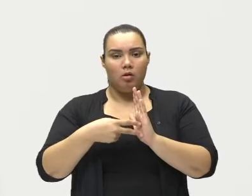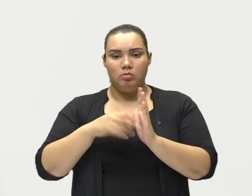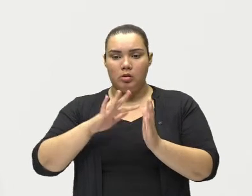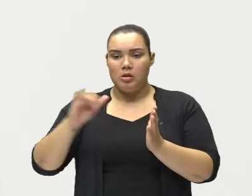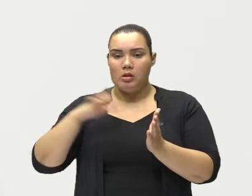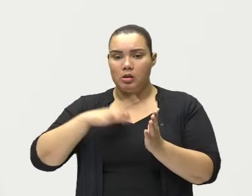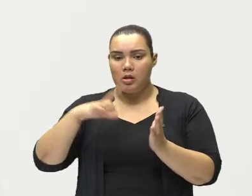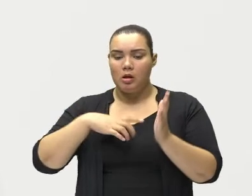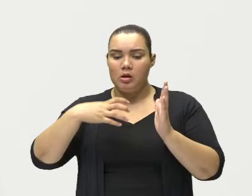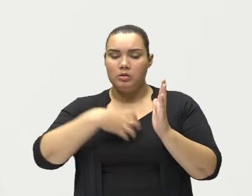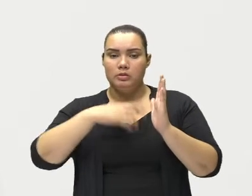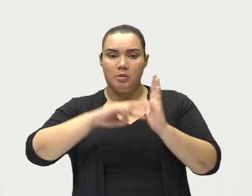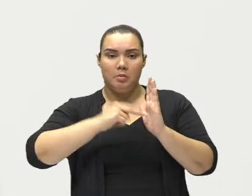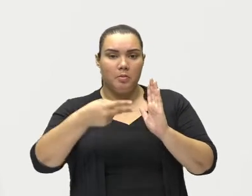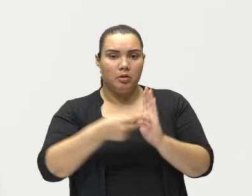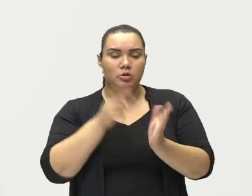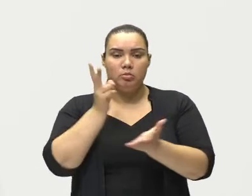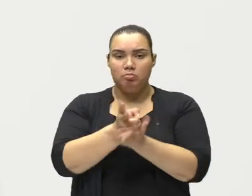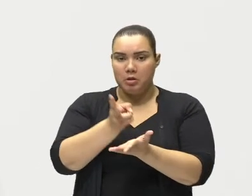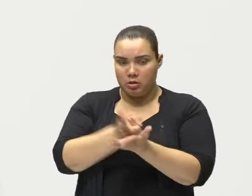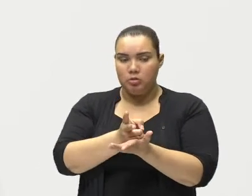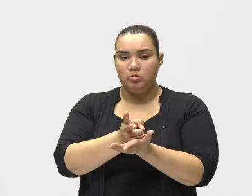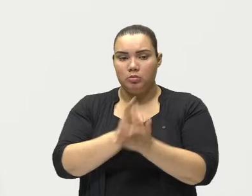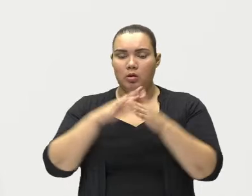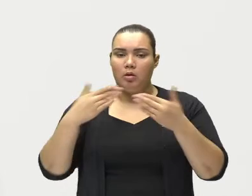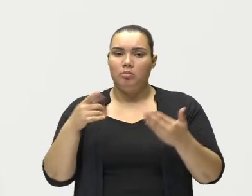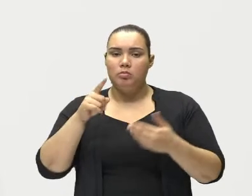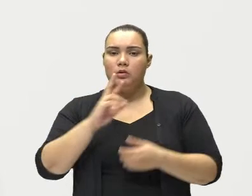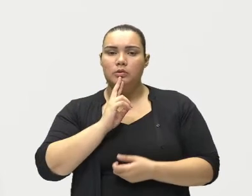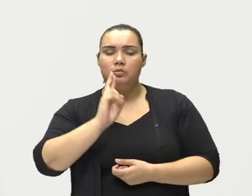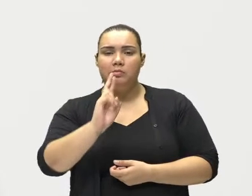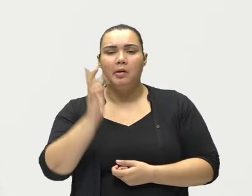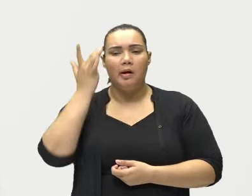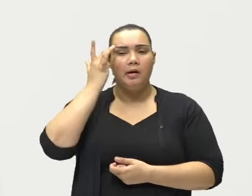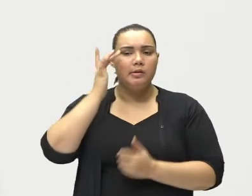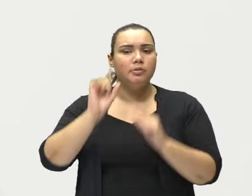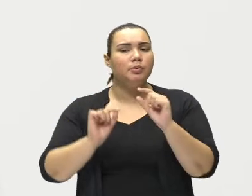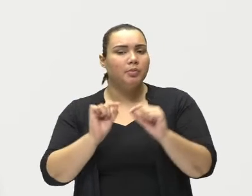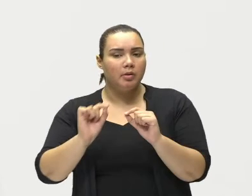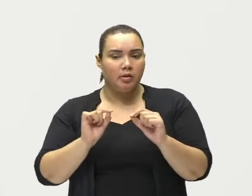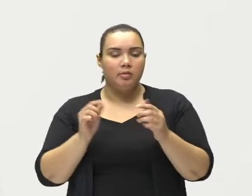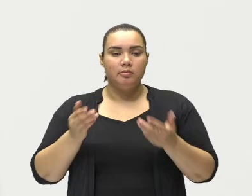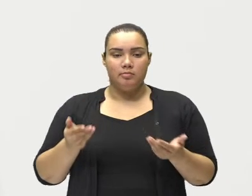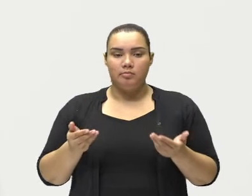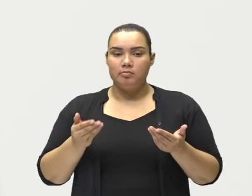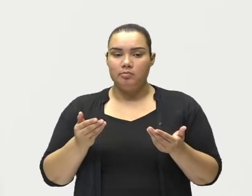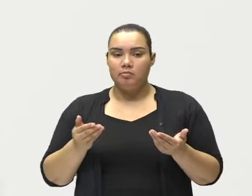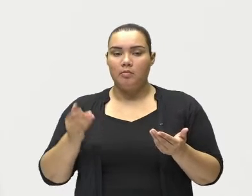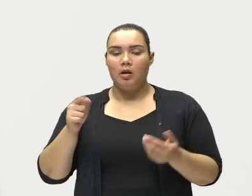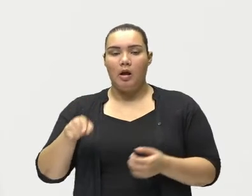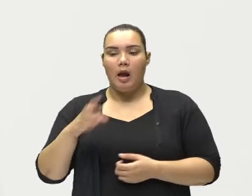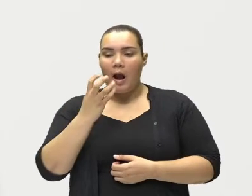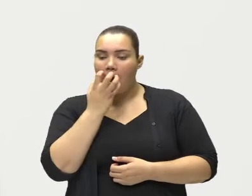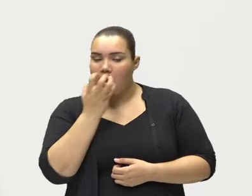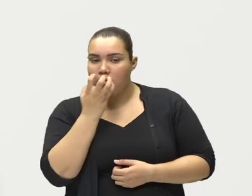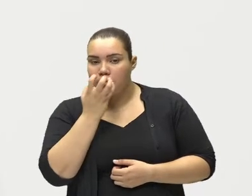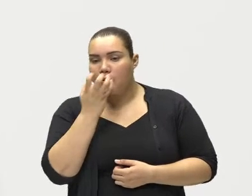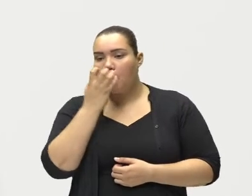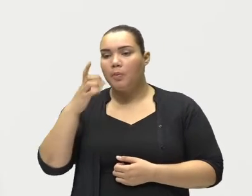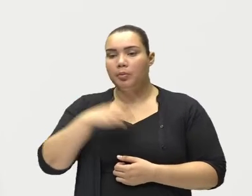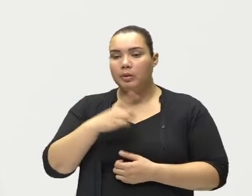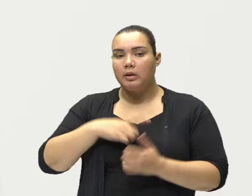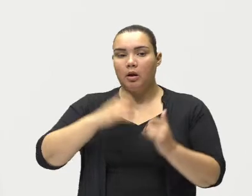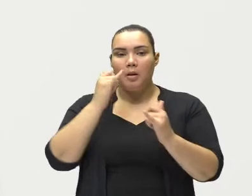valor semântico. Aí você me responde daí. O que você acha? Muitos cachorros agem